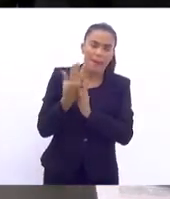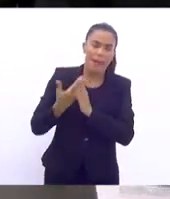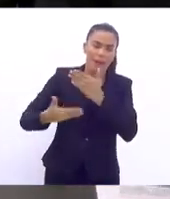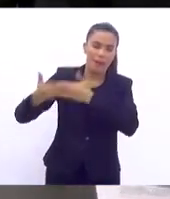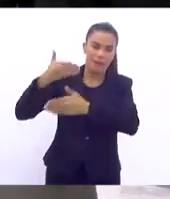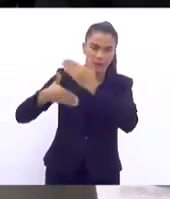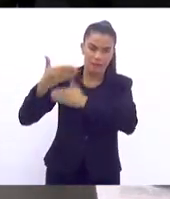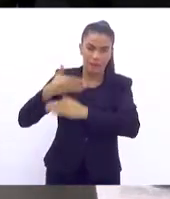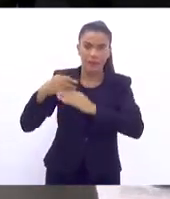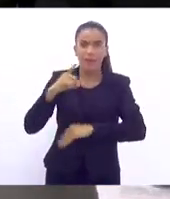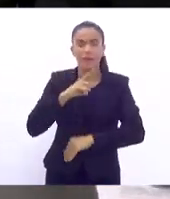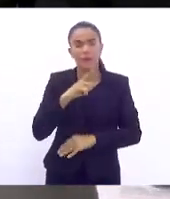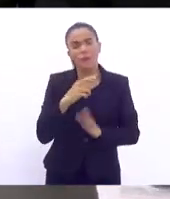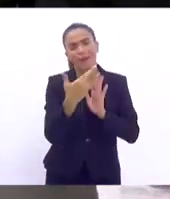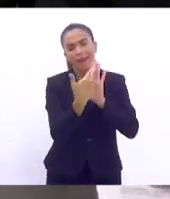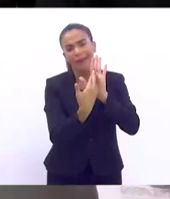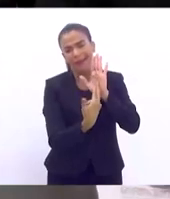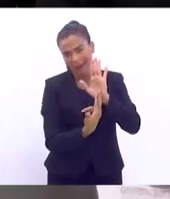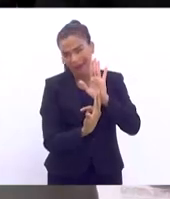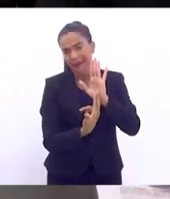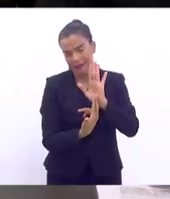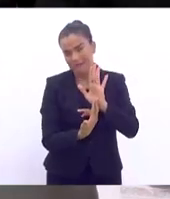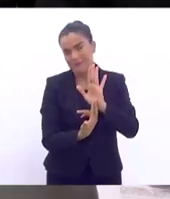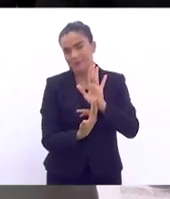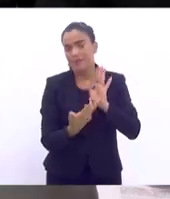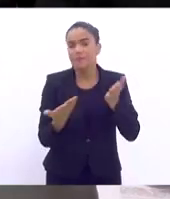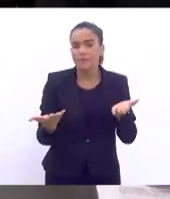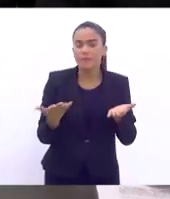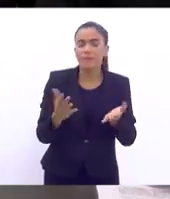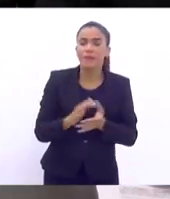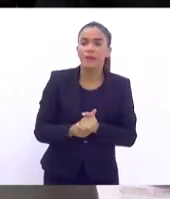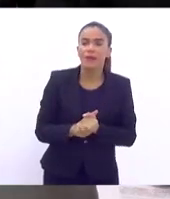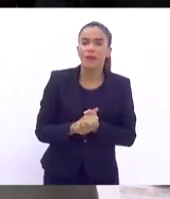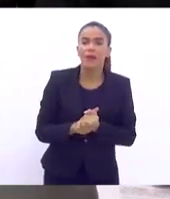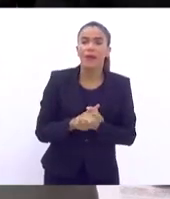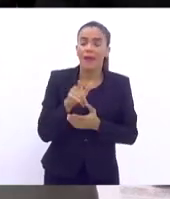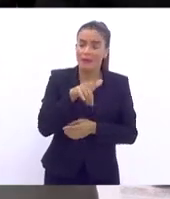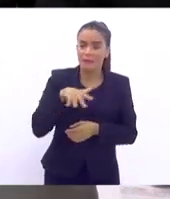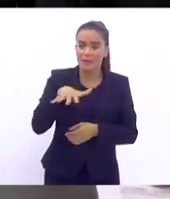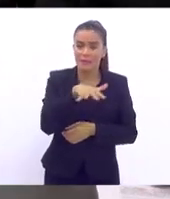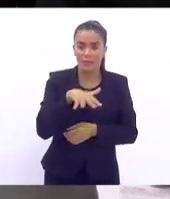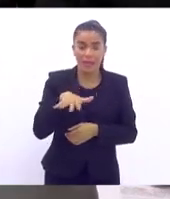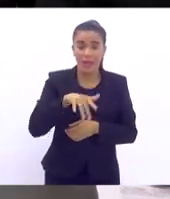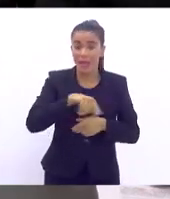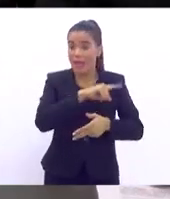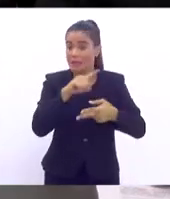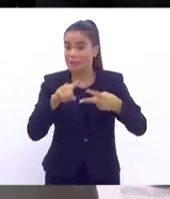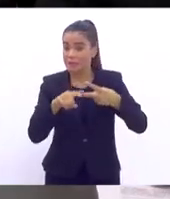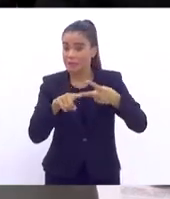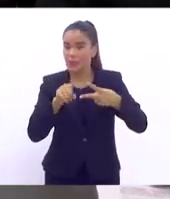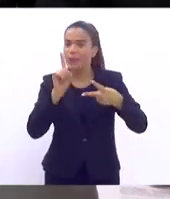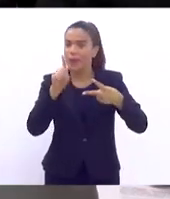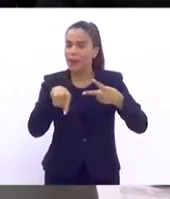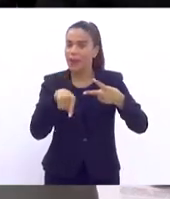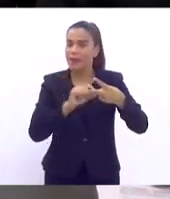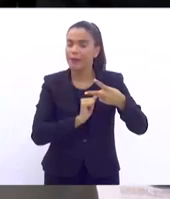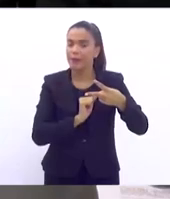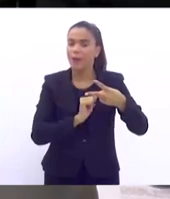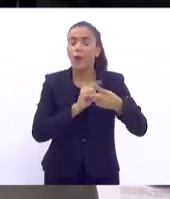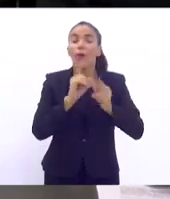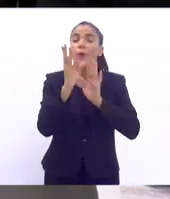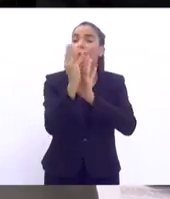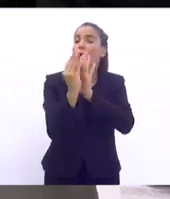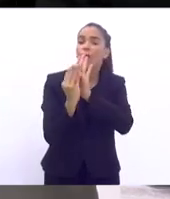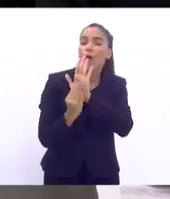um certo regramento nesse sentido Essa era uma questão a segunda questão é o